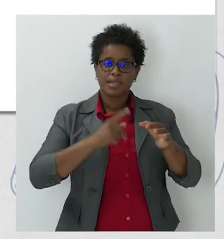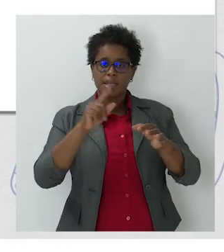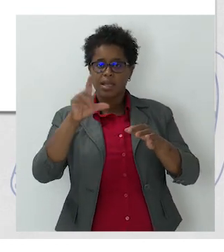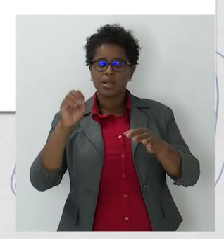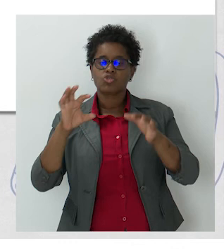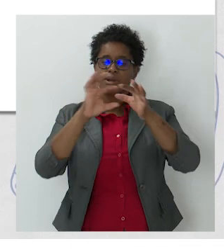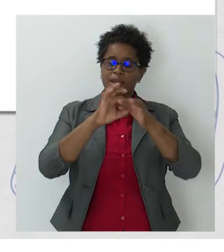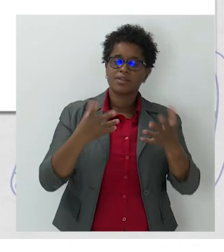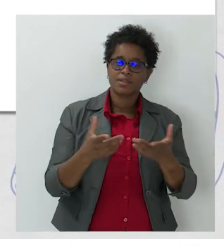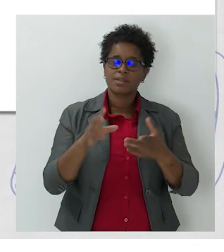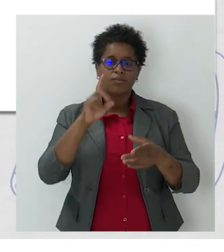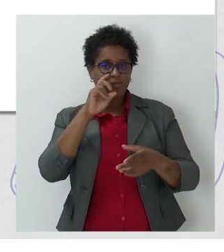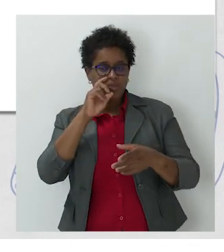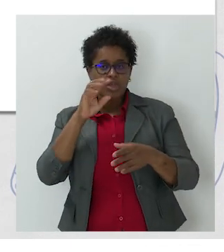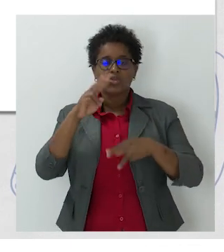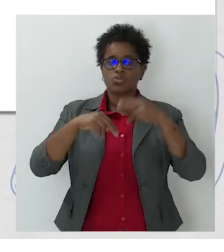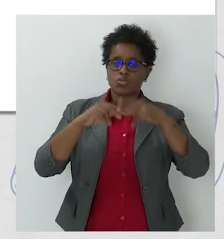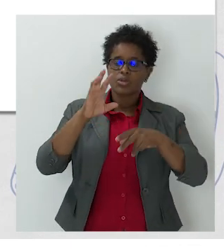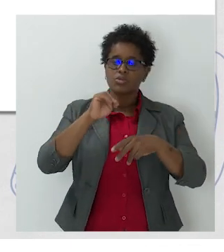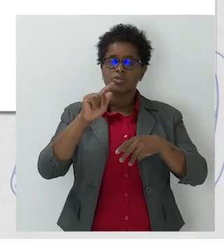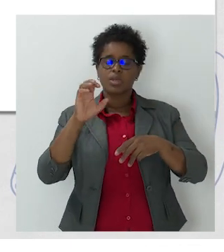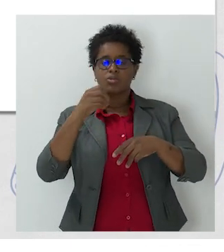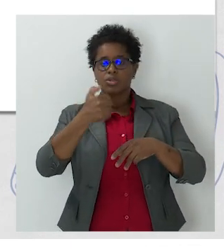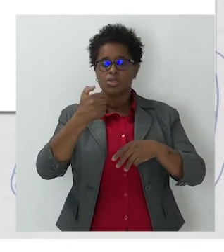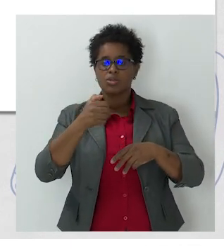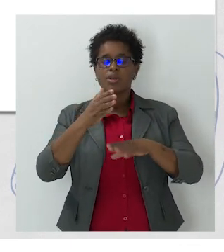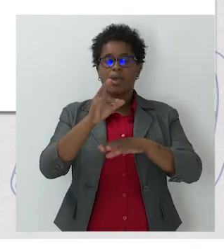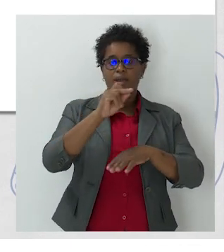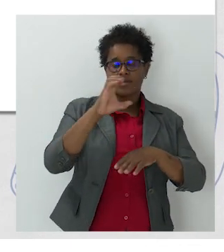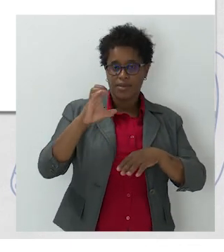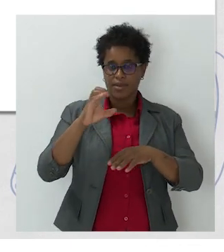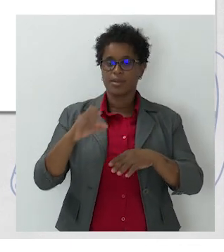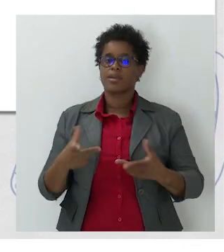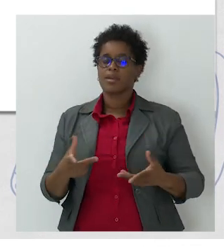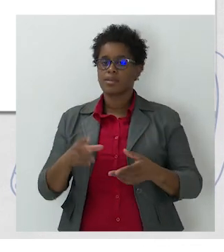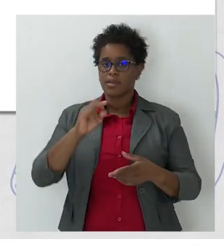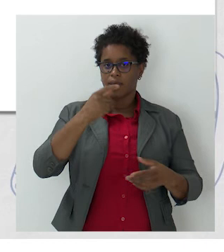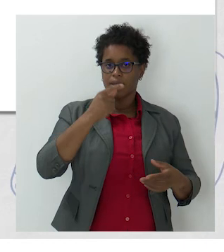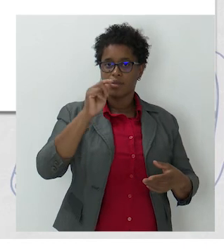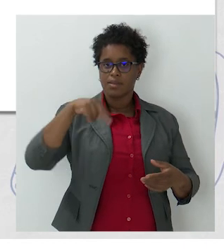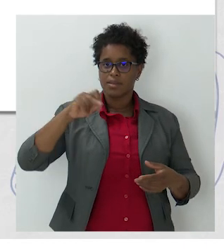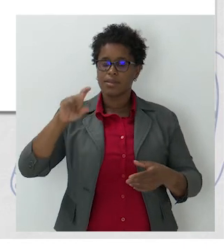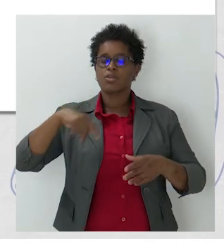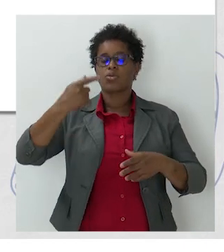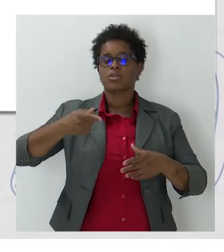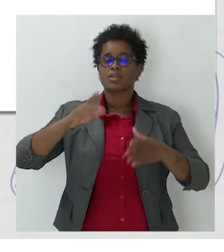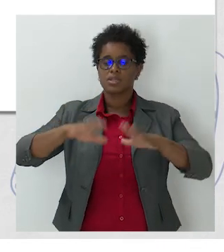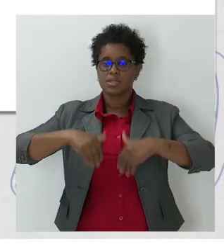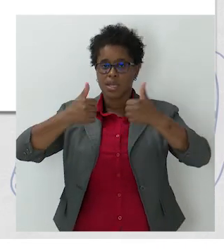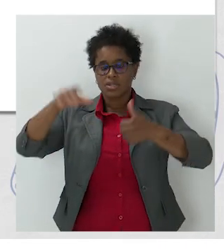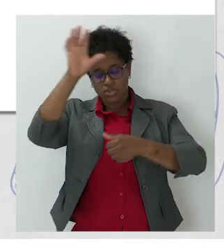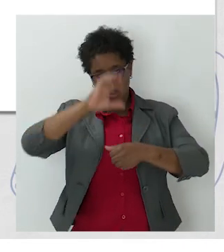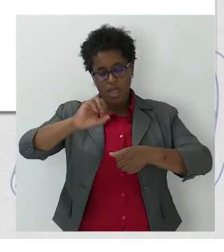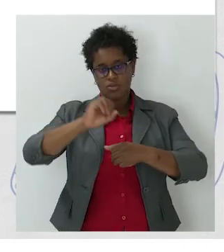aliança defensiva que se formou no século V a.C. entre Atenas e outras cidades e